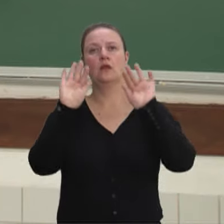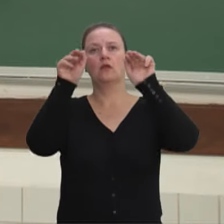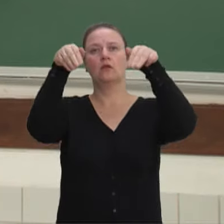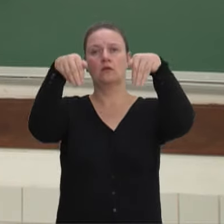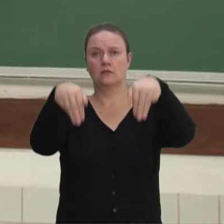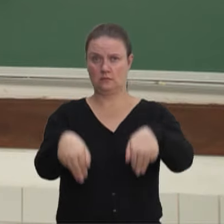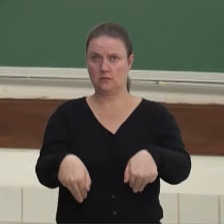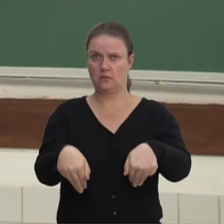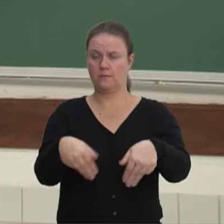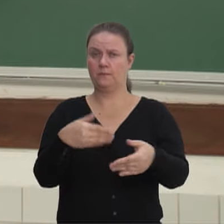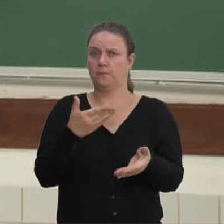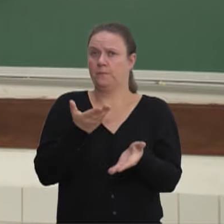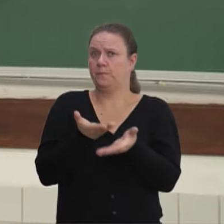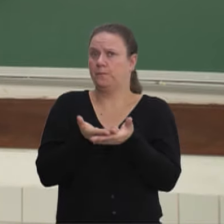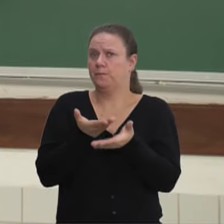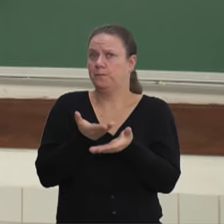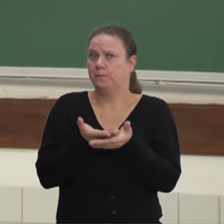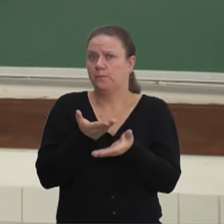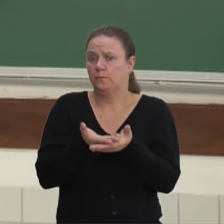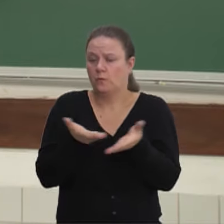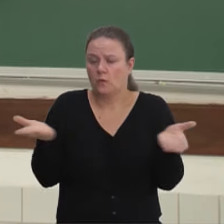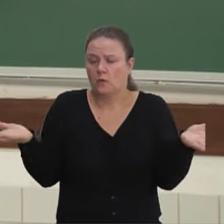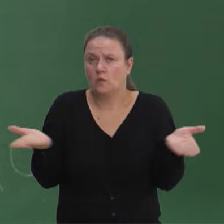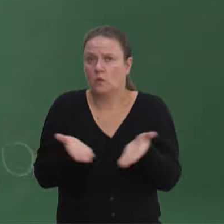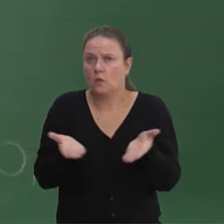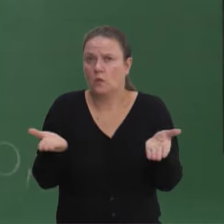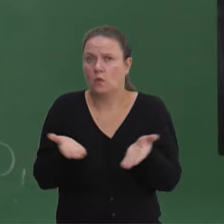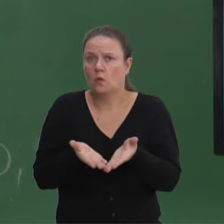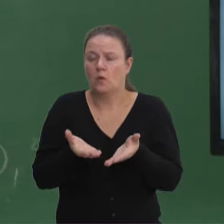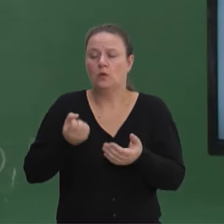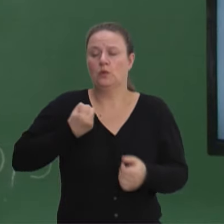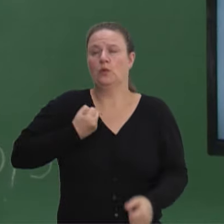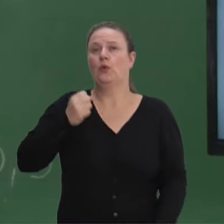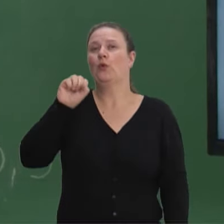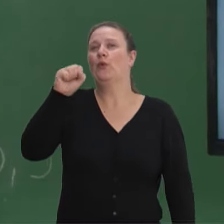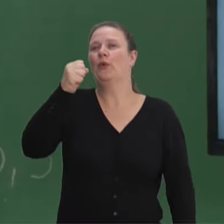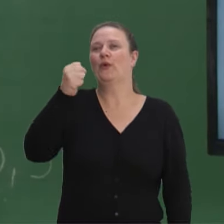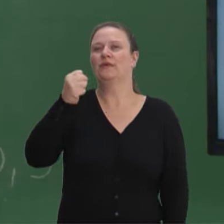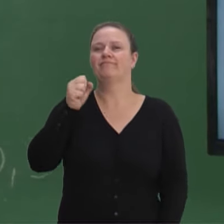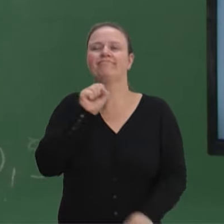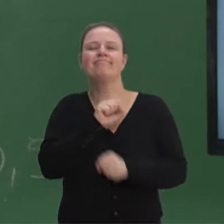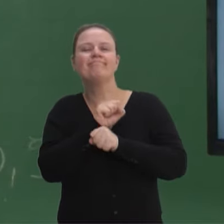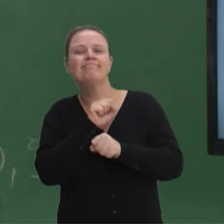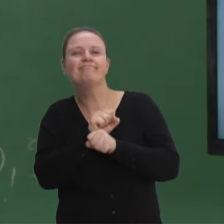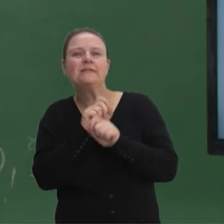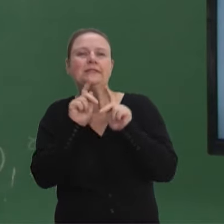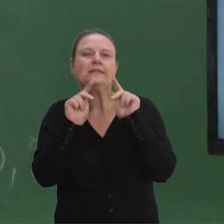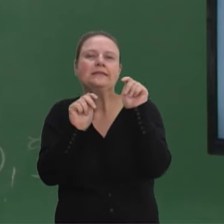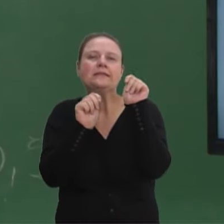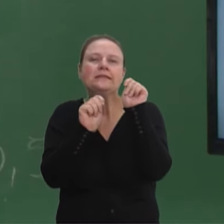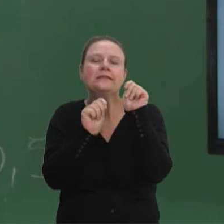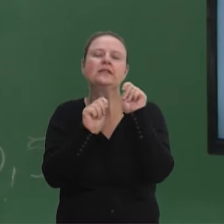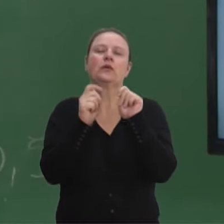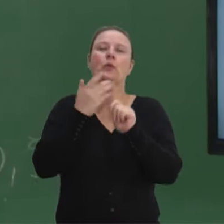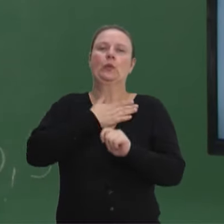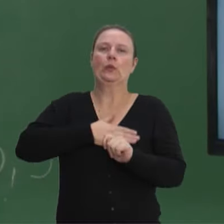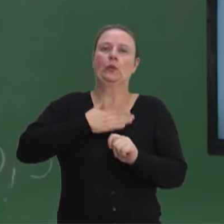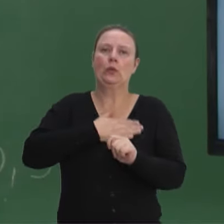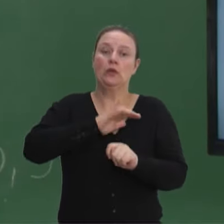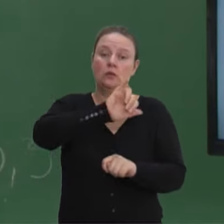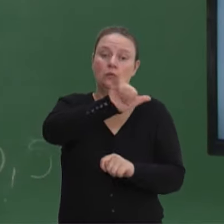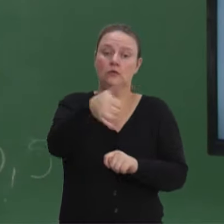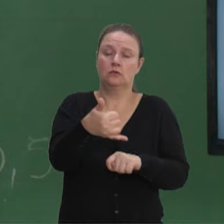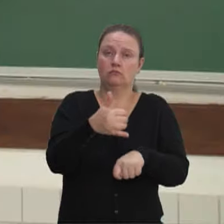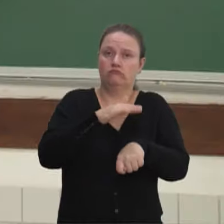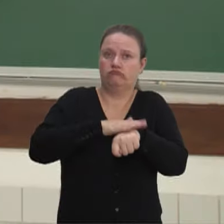fim da nossa aula 8, tá bom? Espero que tenha gostado, que tenha aproveitado para fazer aí os